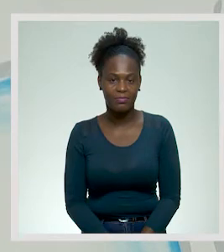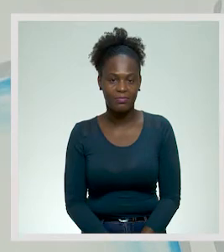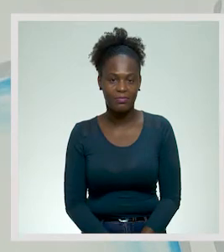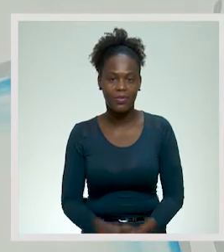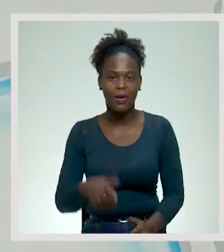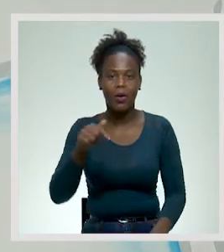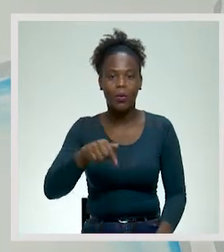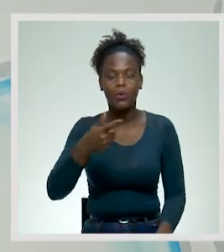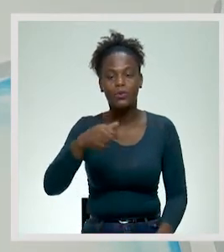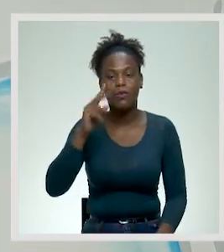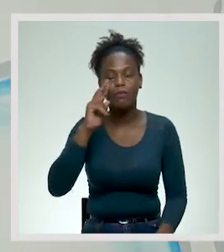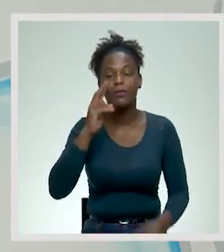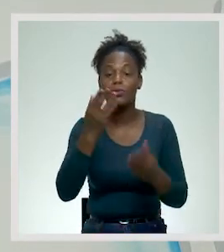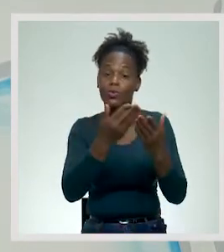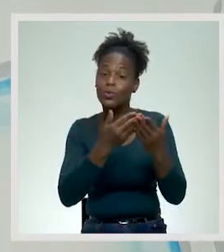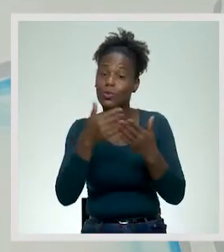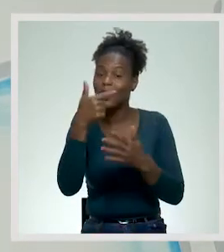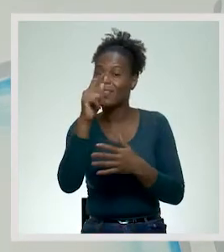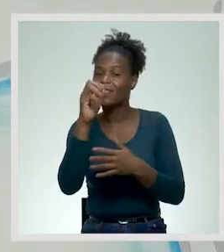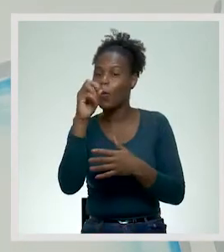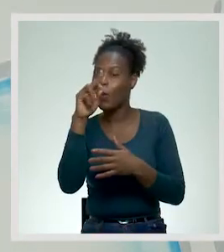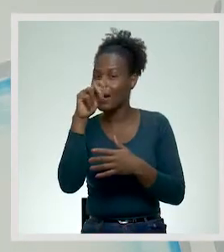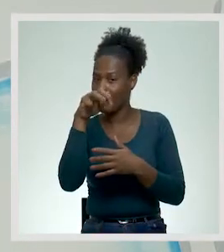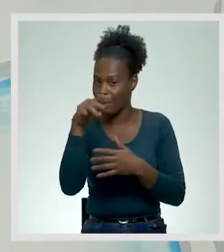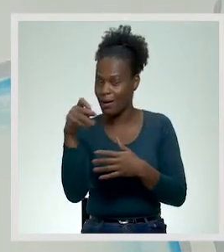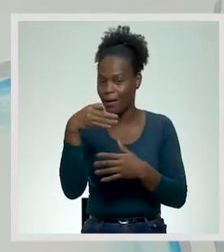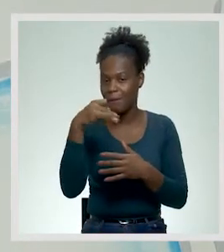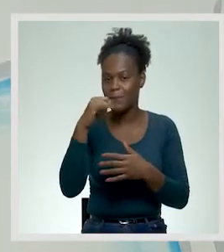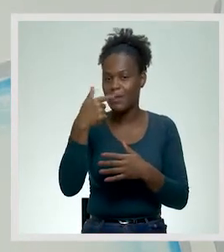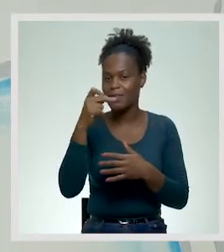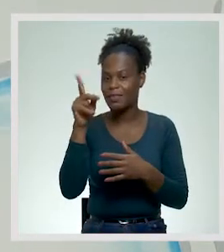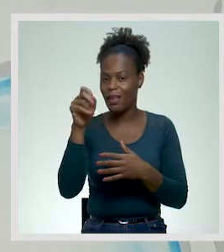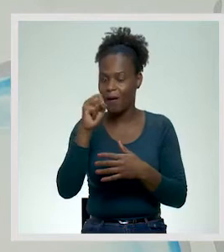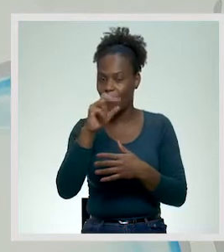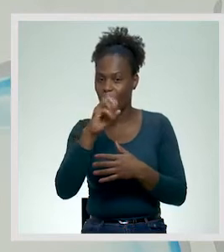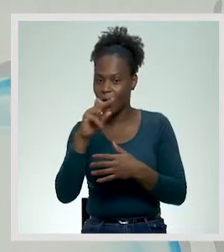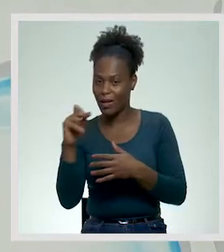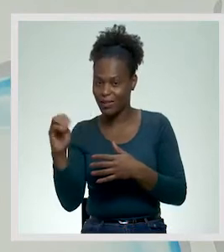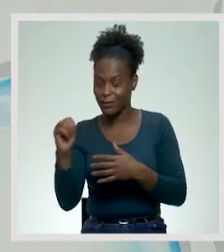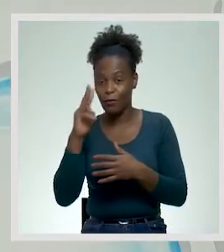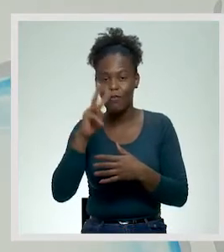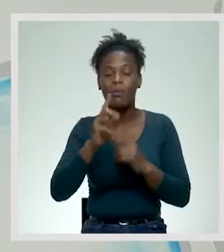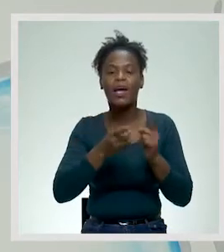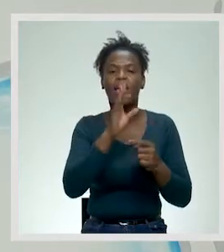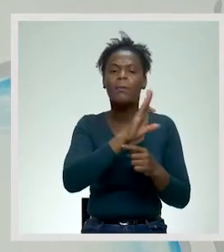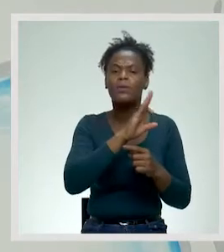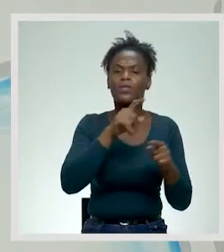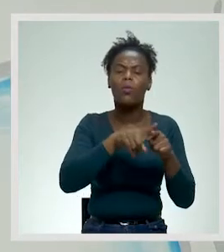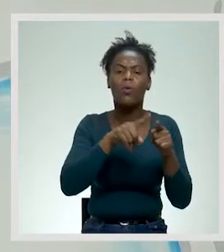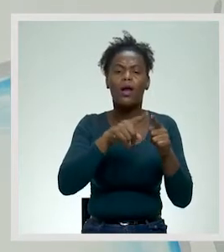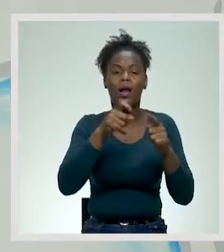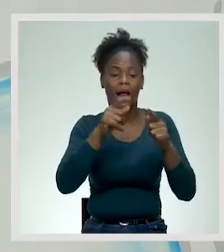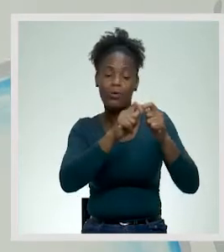Hoje vimos estudo de teorema de Pitágoras. Vimos que a hipotenusa é o lado